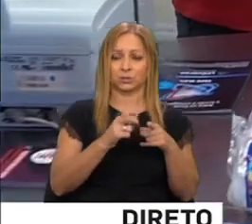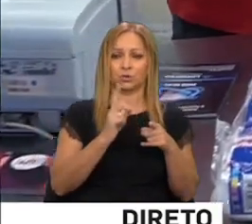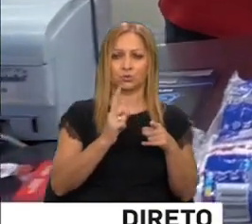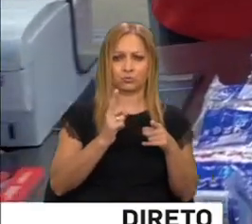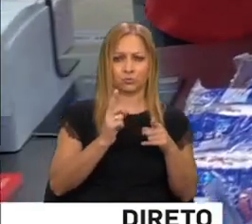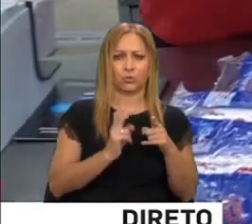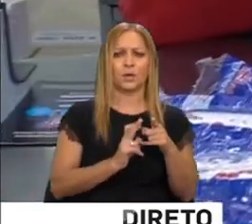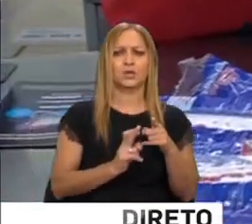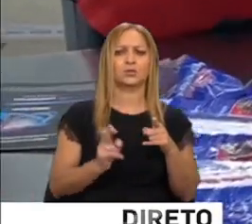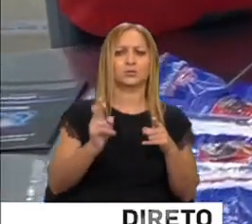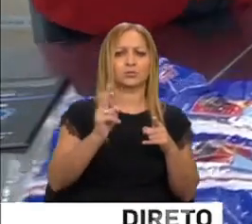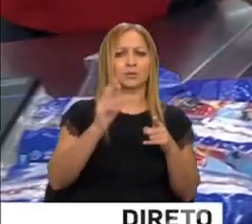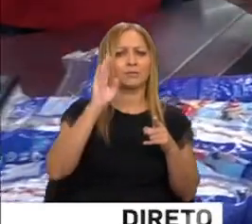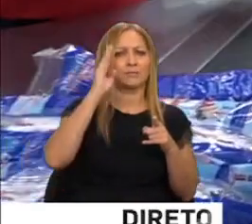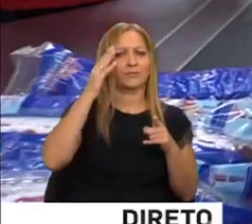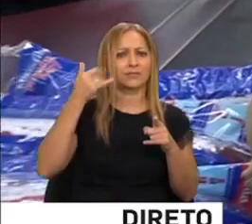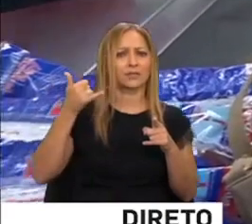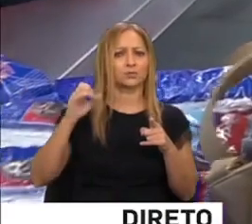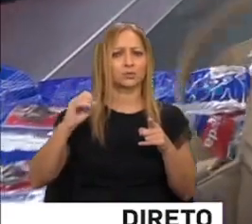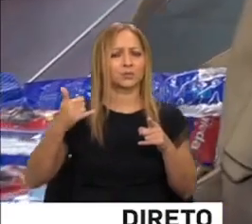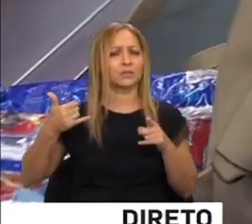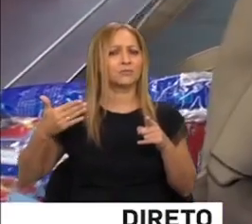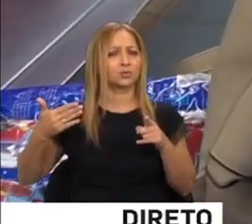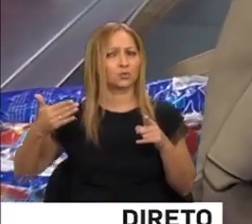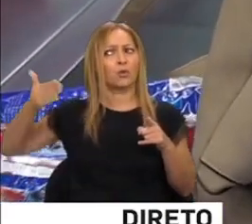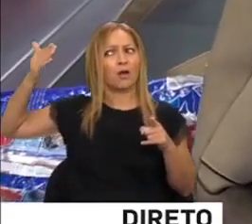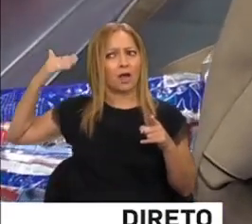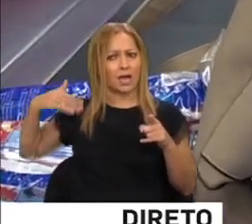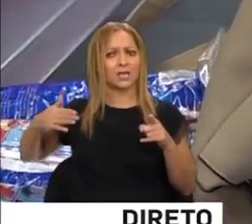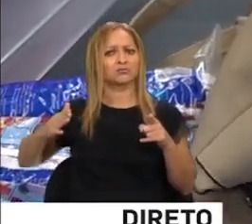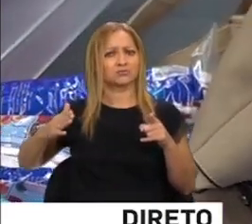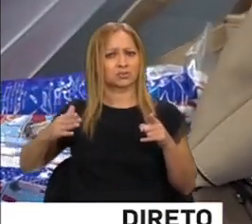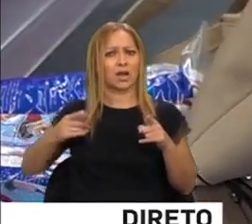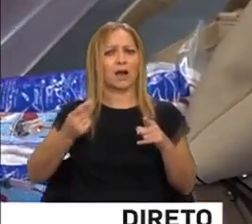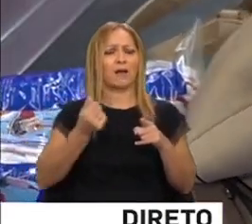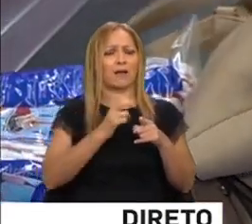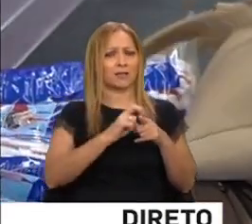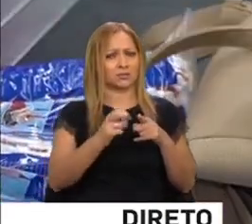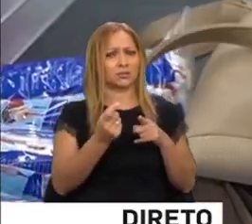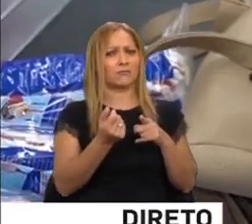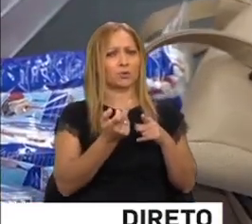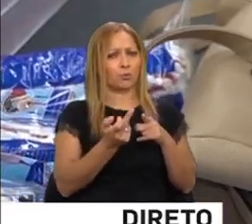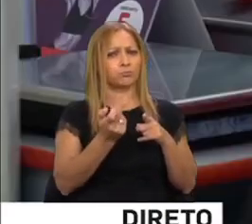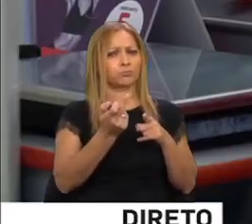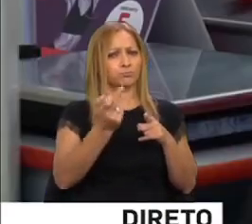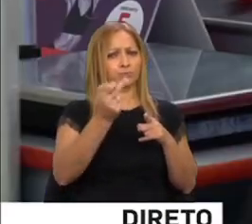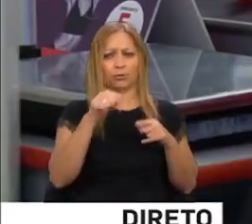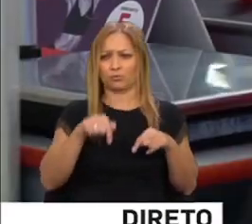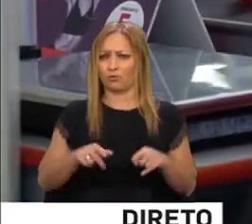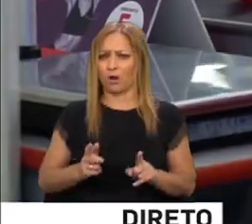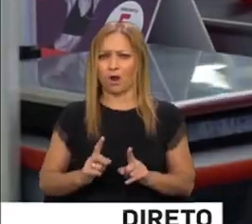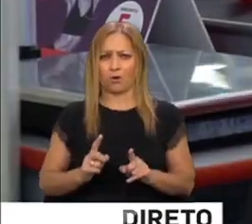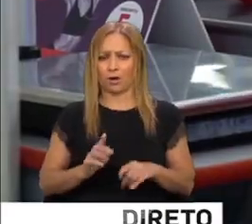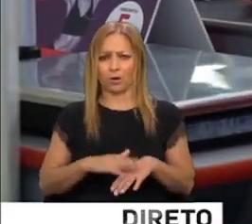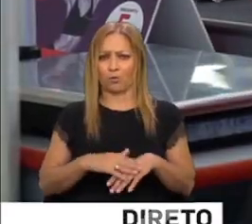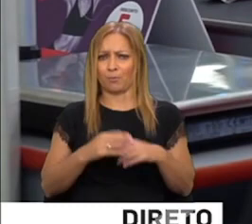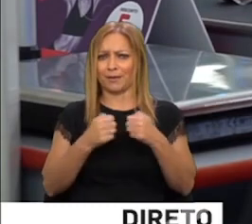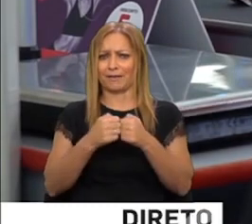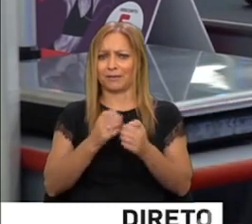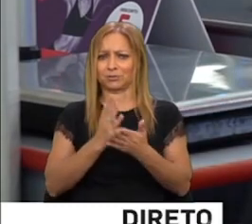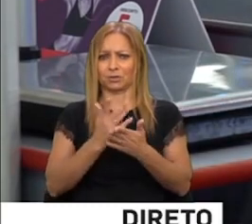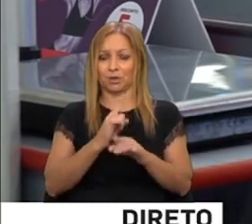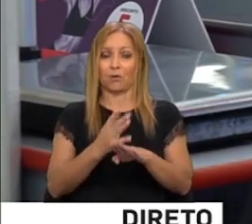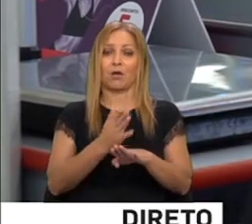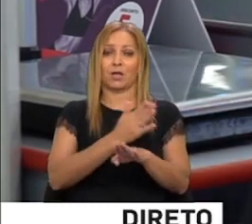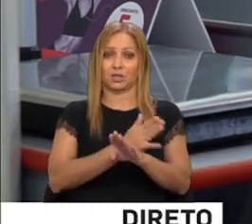Ah mas aquilo que vemos é que até esta altura esses eram os fatores dominantes chegamos a Julho e os fatores pelo que são